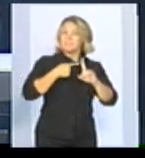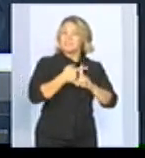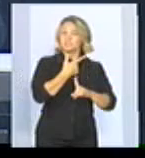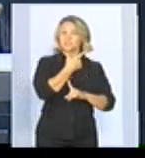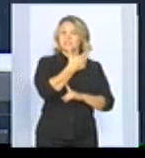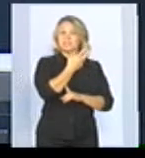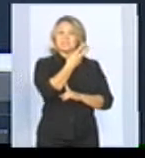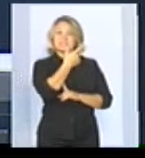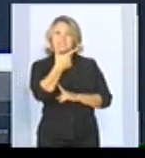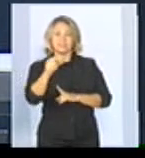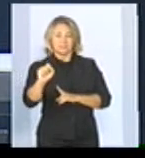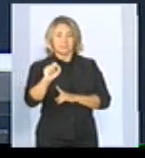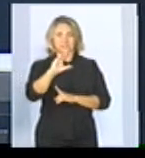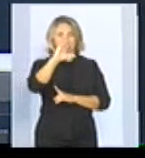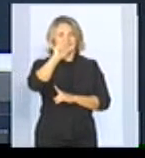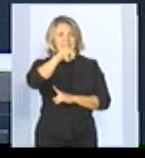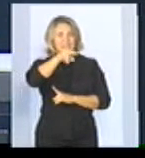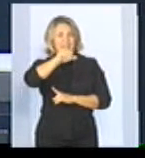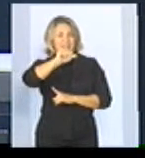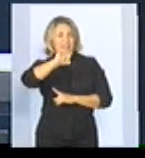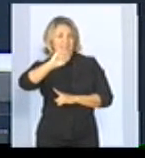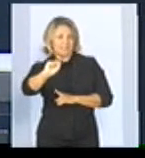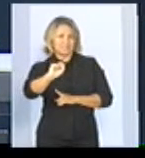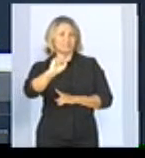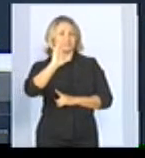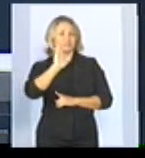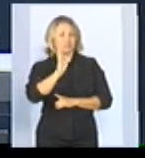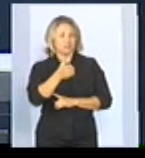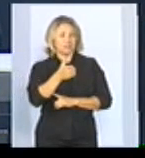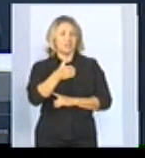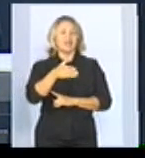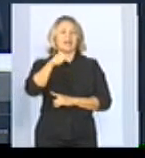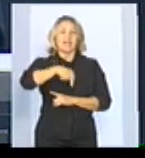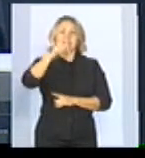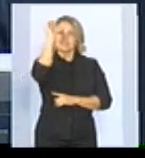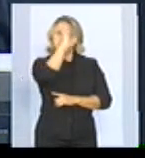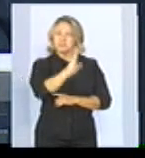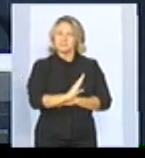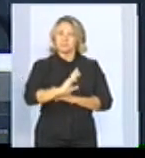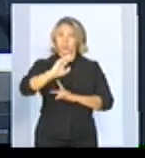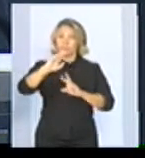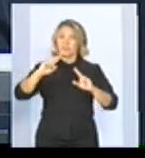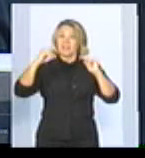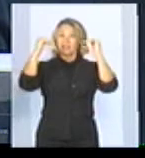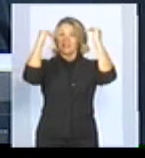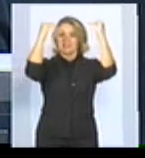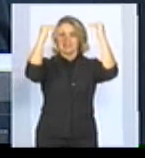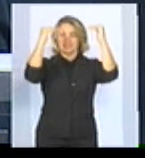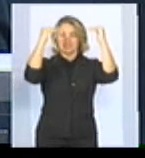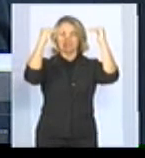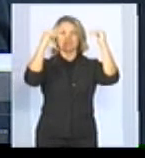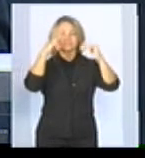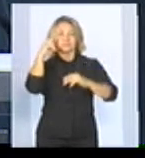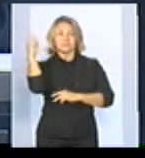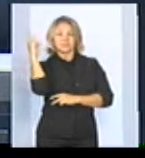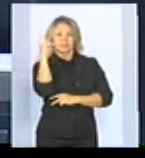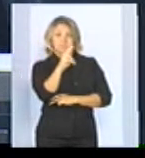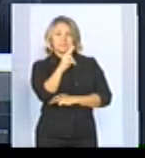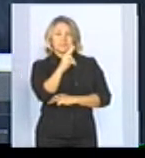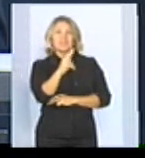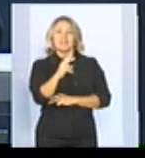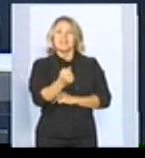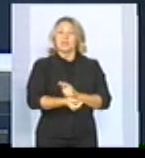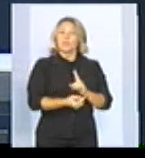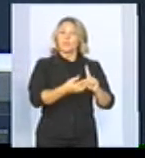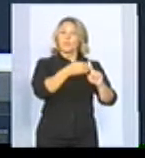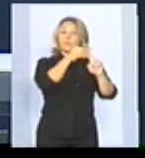ofertados hoje no mercado os canais brasileiros são líderes de audiência na TV para assinatura e é o único caso